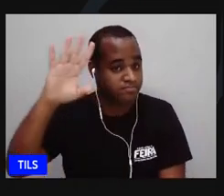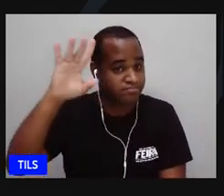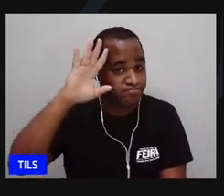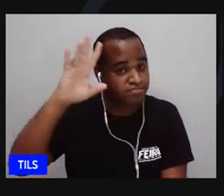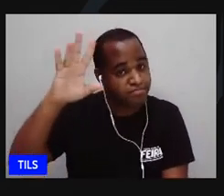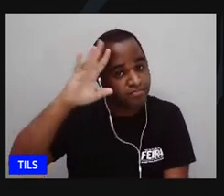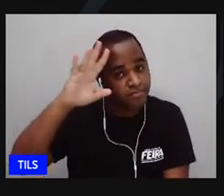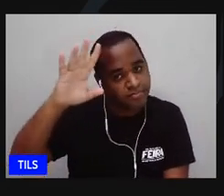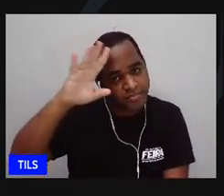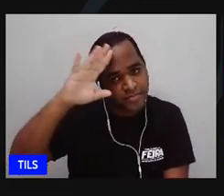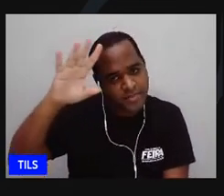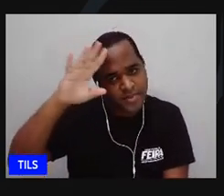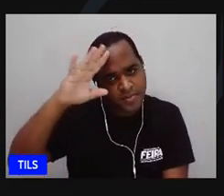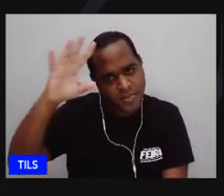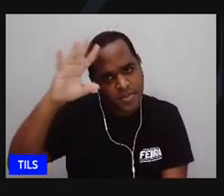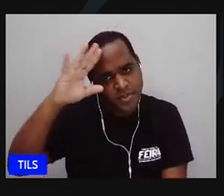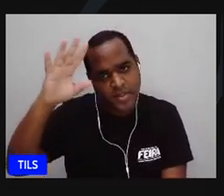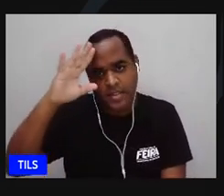né